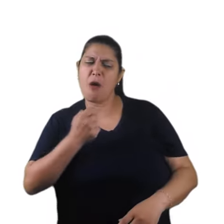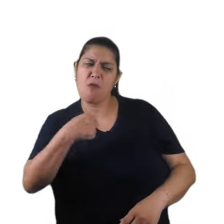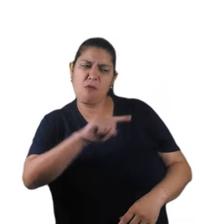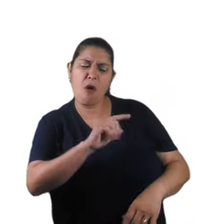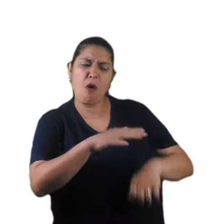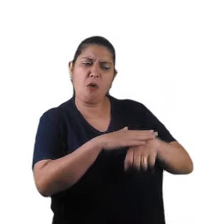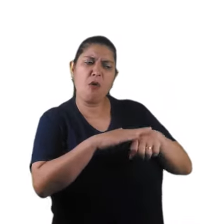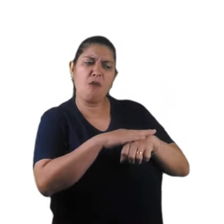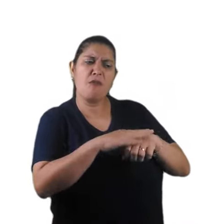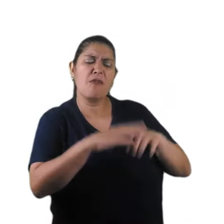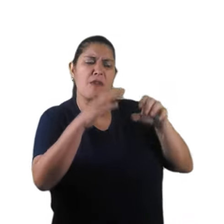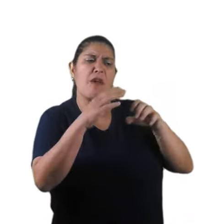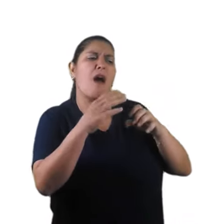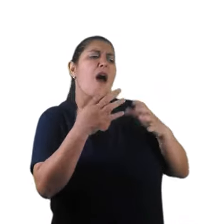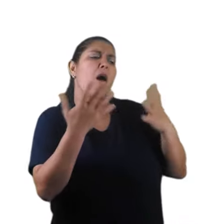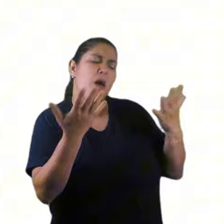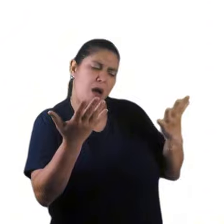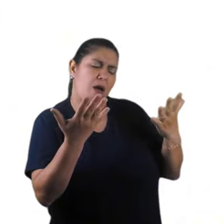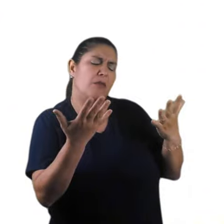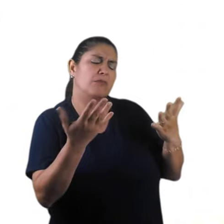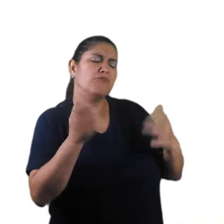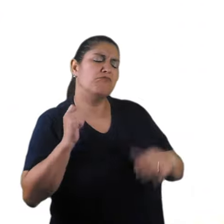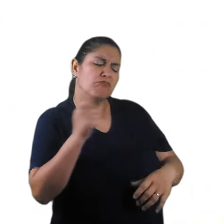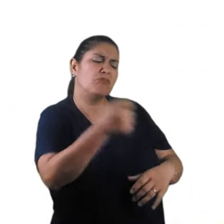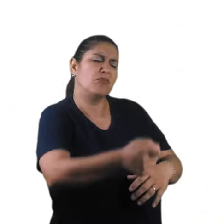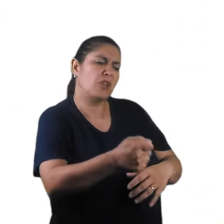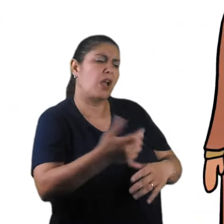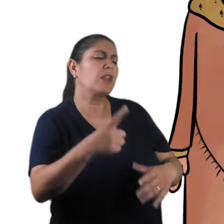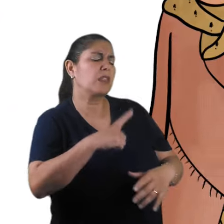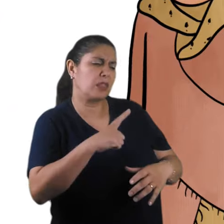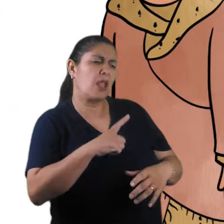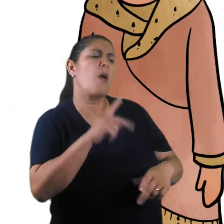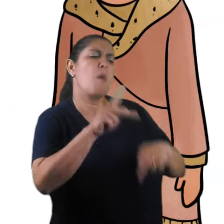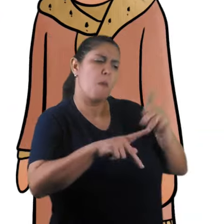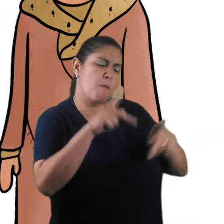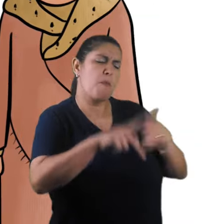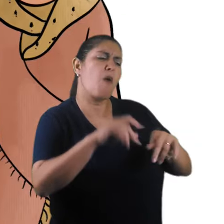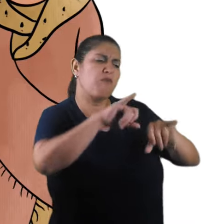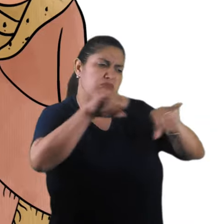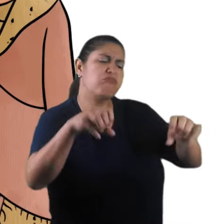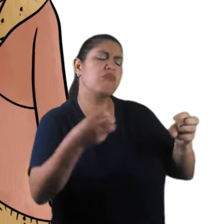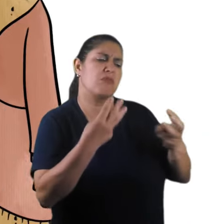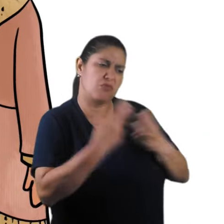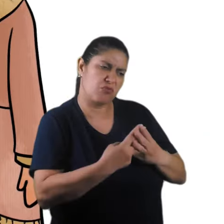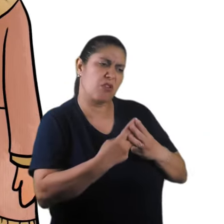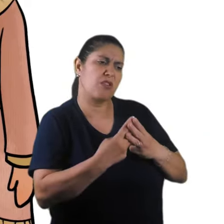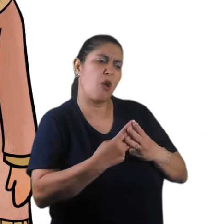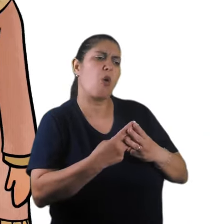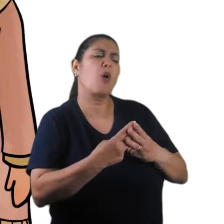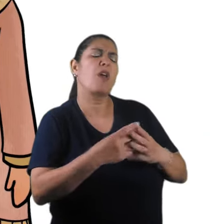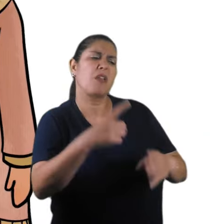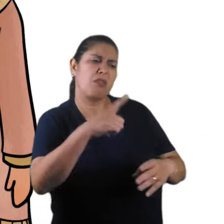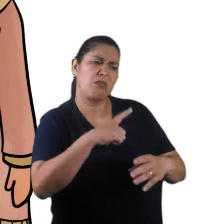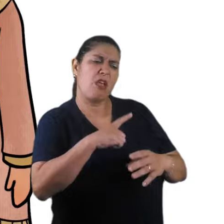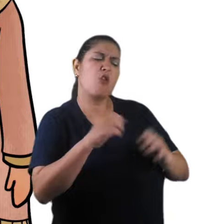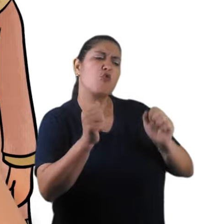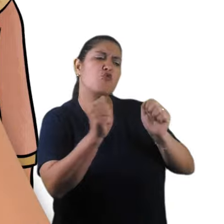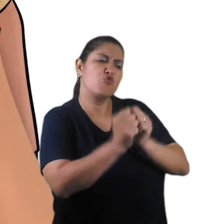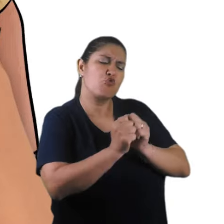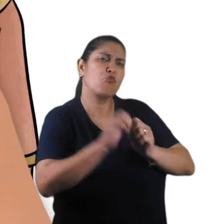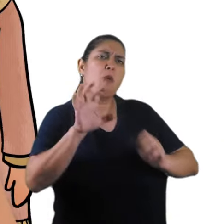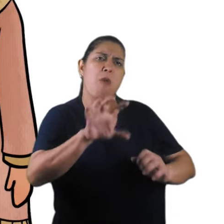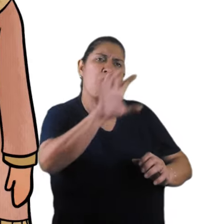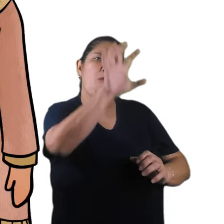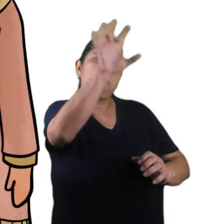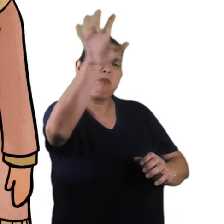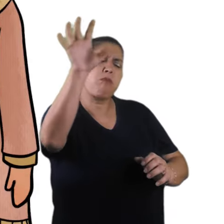Então Amã foi falar com o rei Xerxes, dizendo: Rei Xerxes, Existe um povo chamado judeu